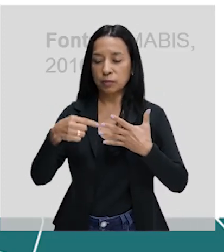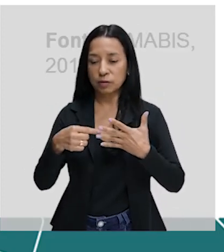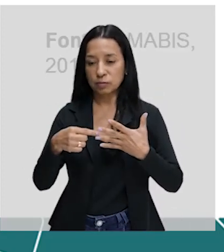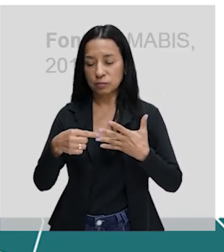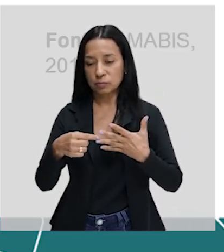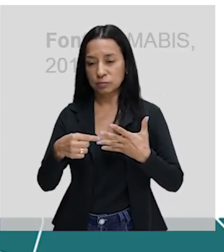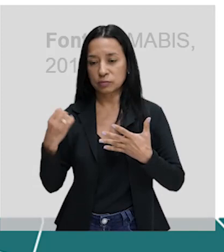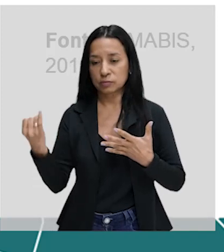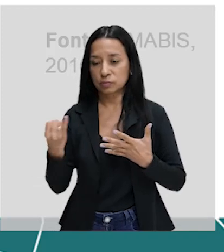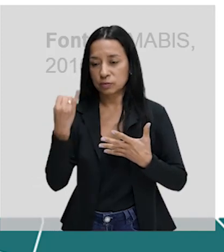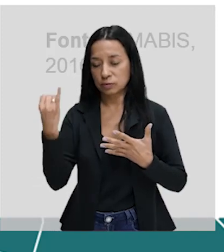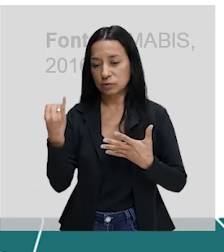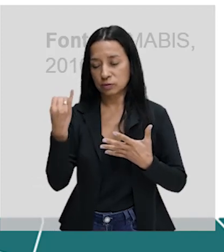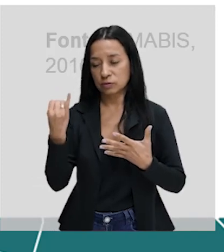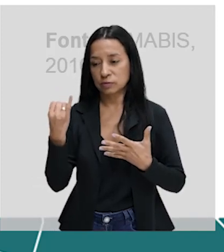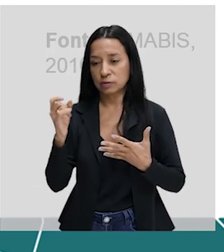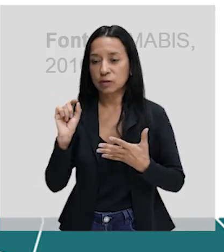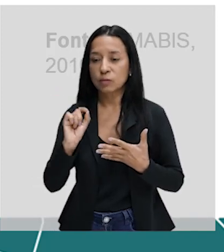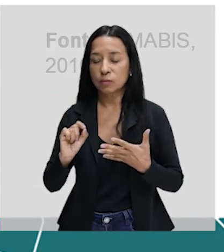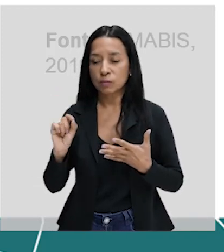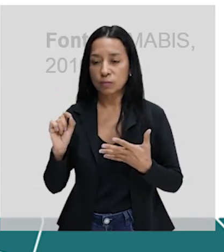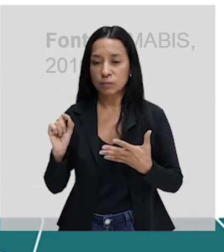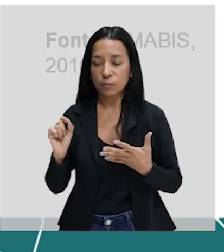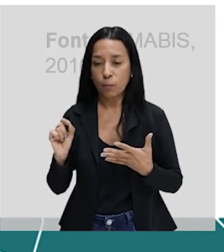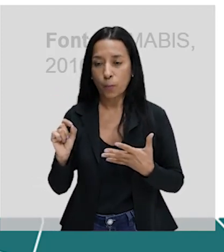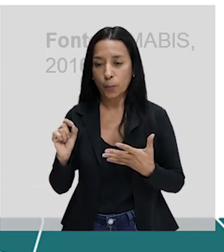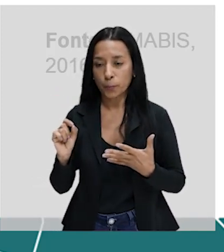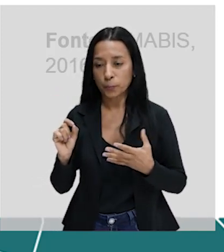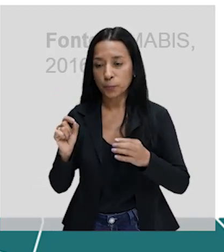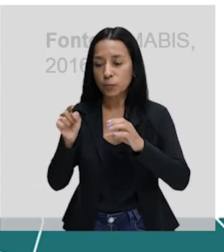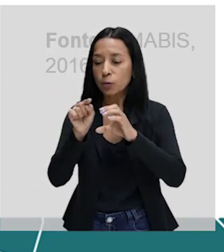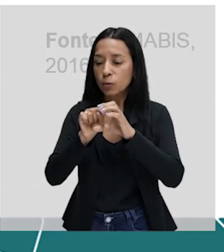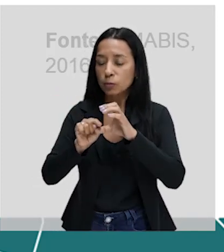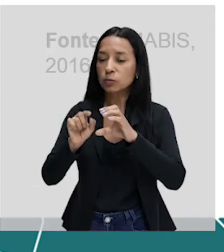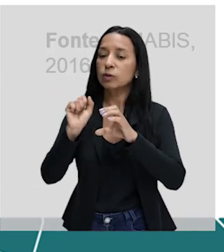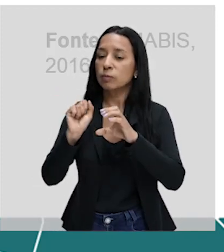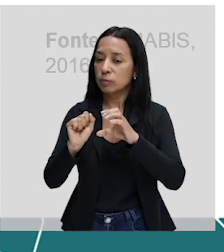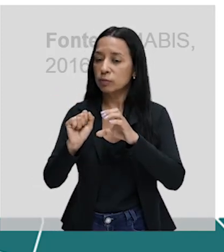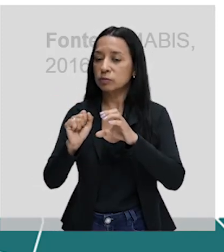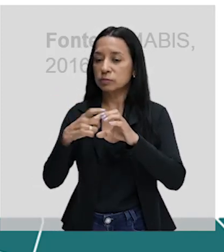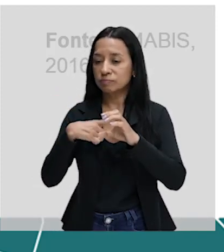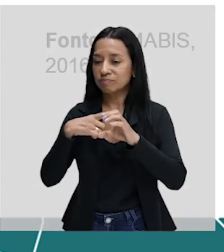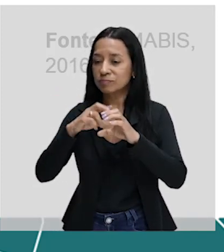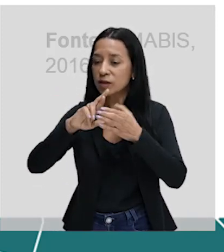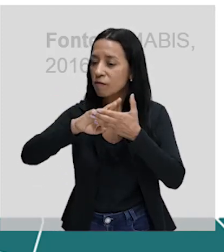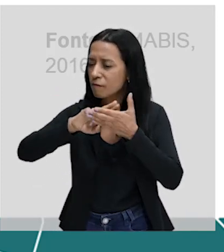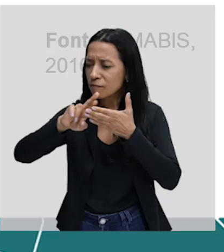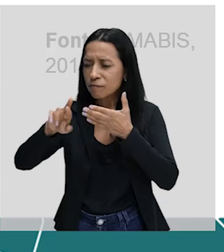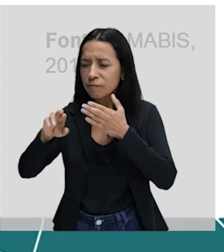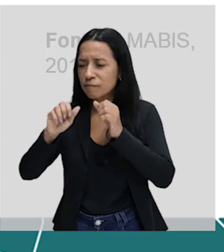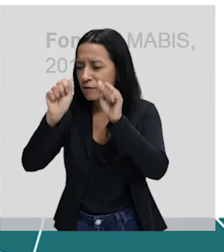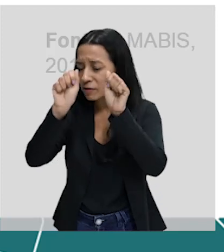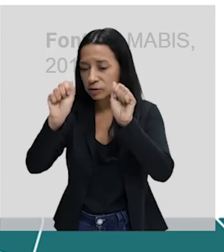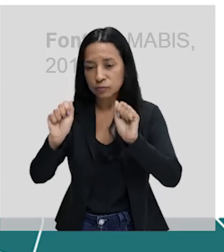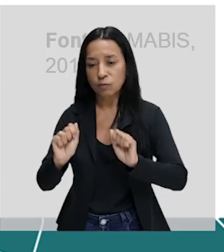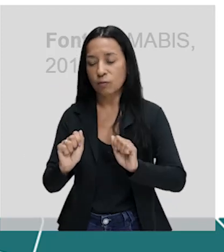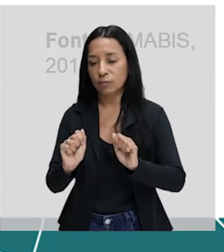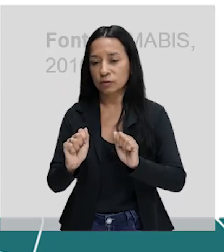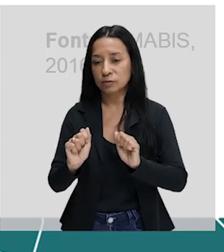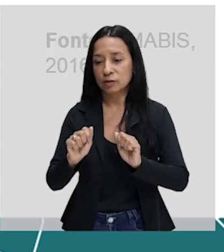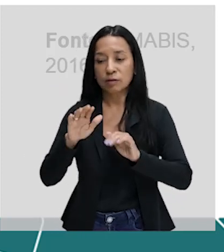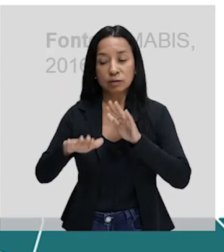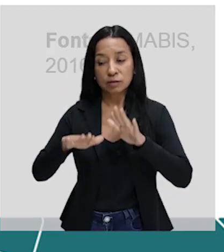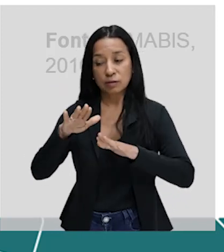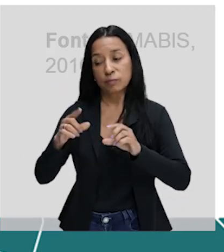vocês a respeito do núcleo é que esse núcleo ele pode ter vários formatos, tá? Dependendo do tipo de célula.